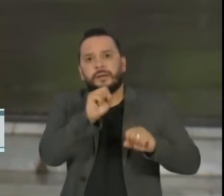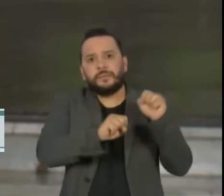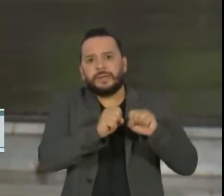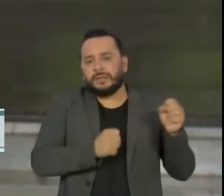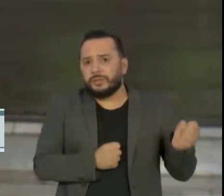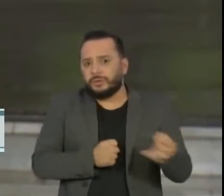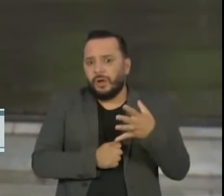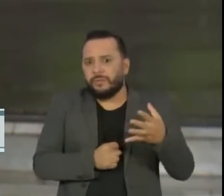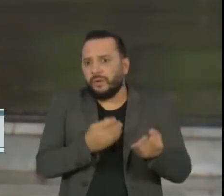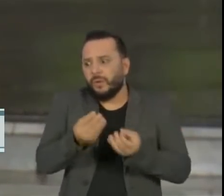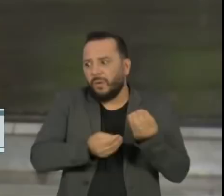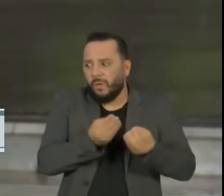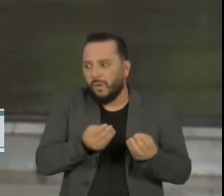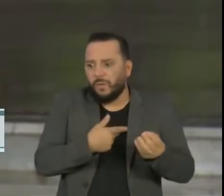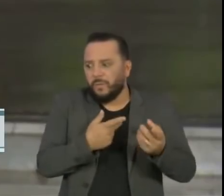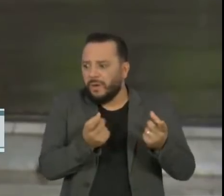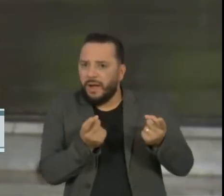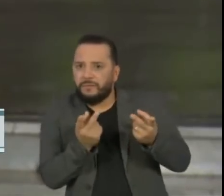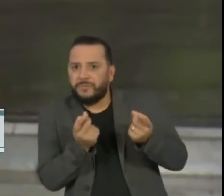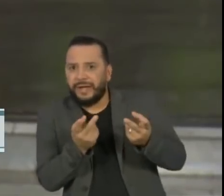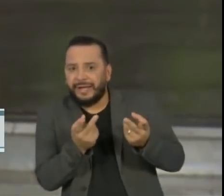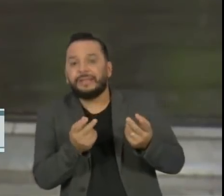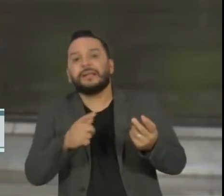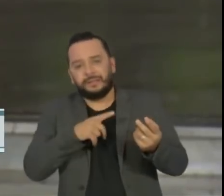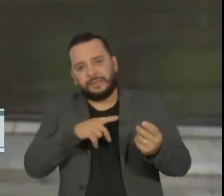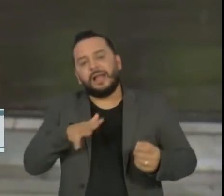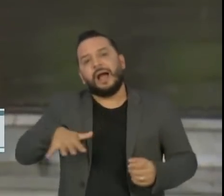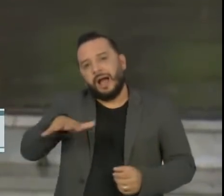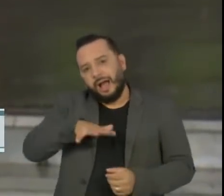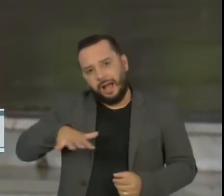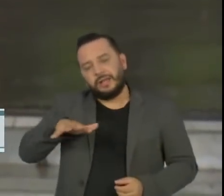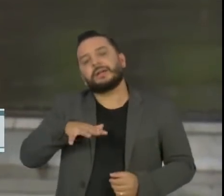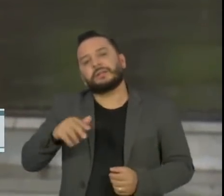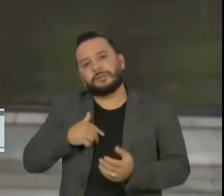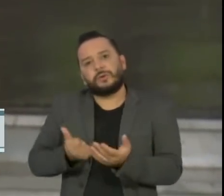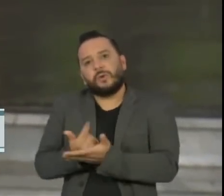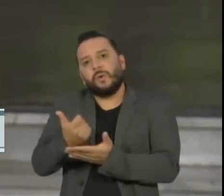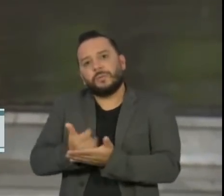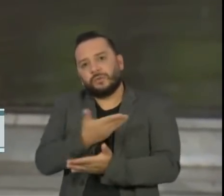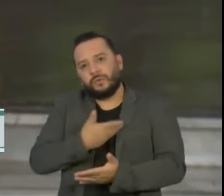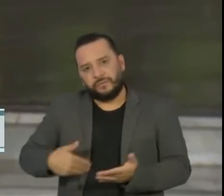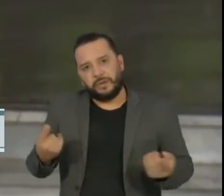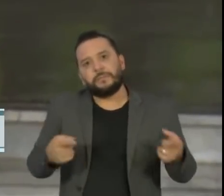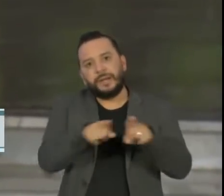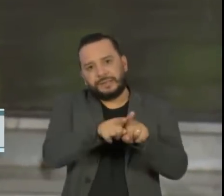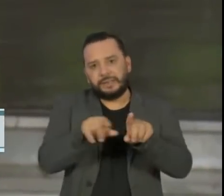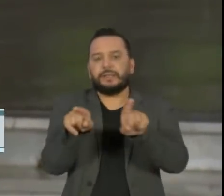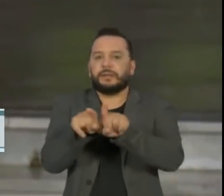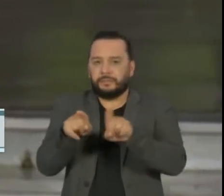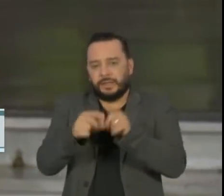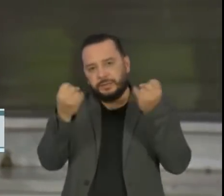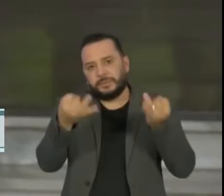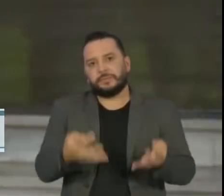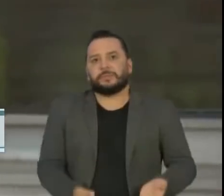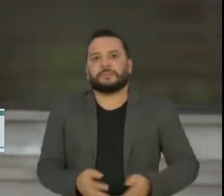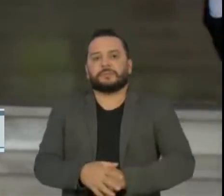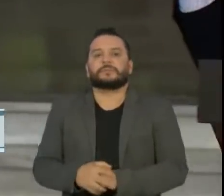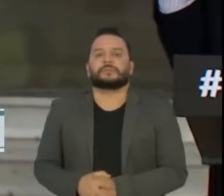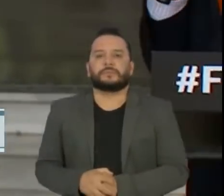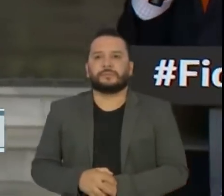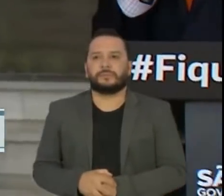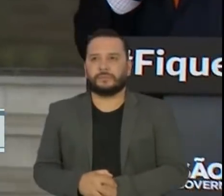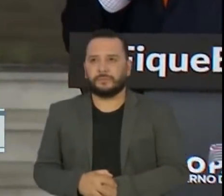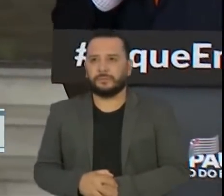escala a venda e aí fazendo essa ponte com compras públicas também. Obrigado, Patrícia. Daniela, antes de